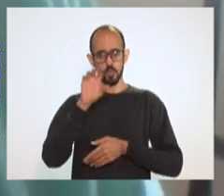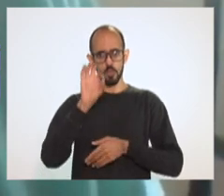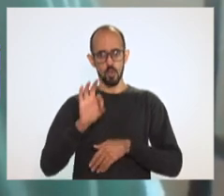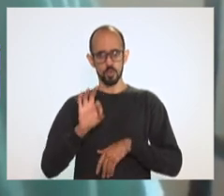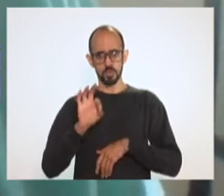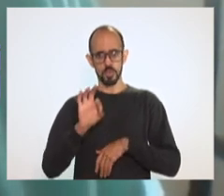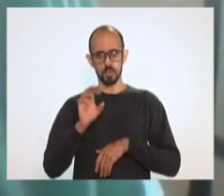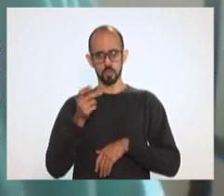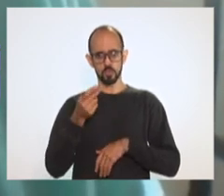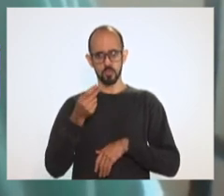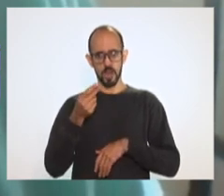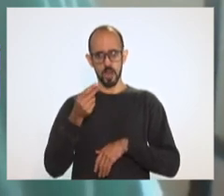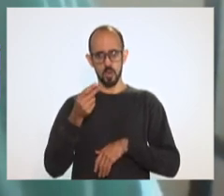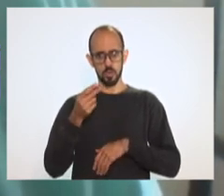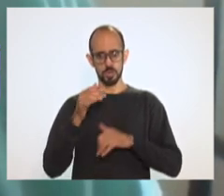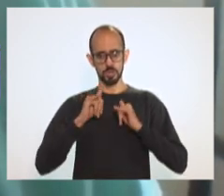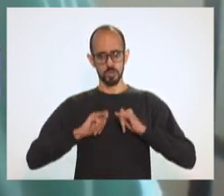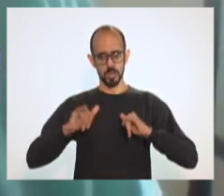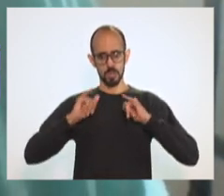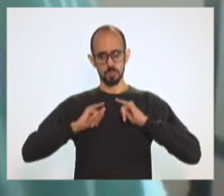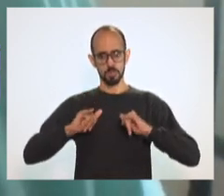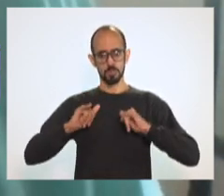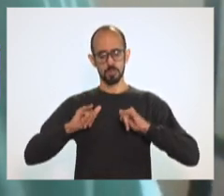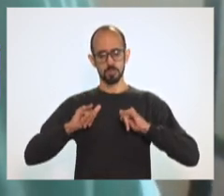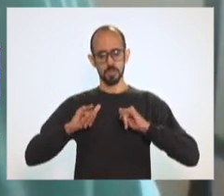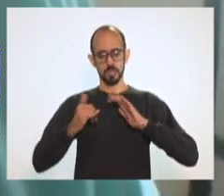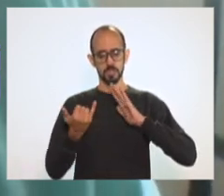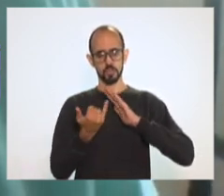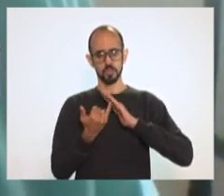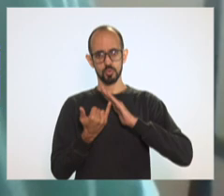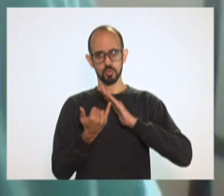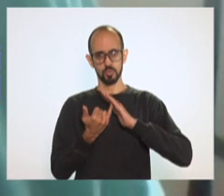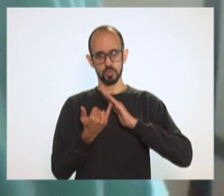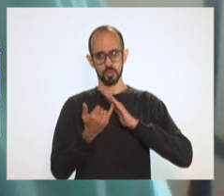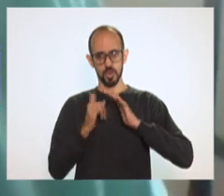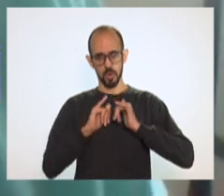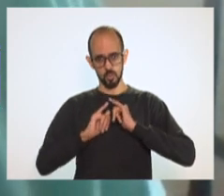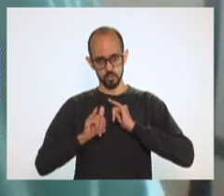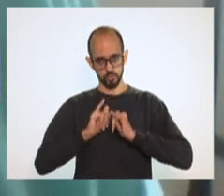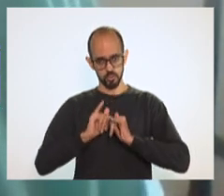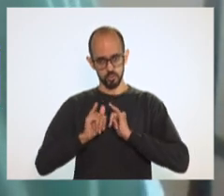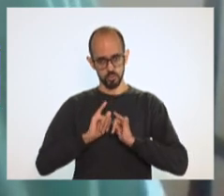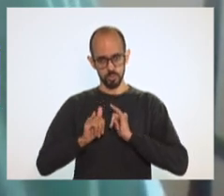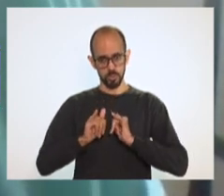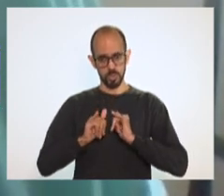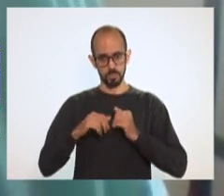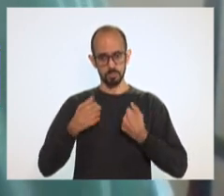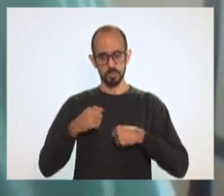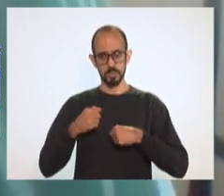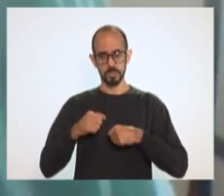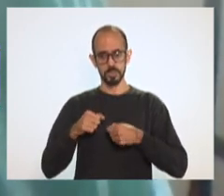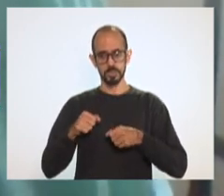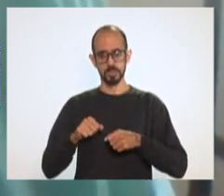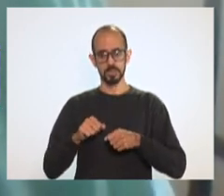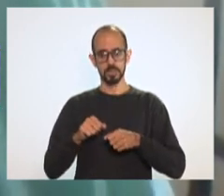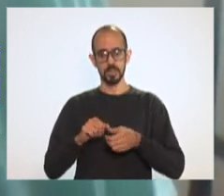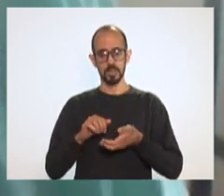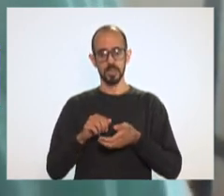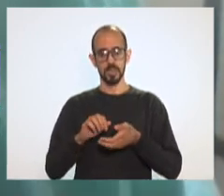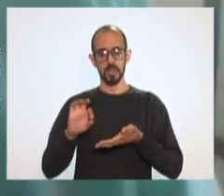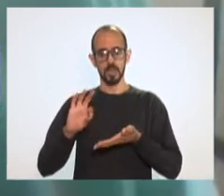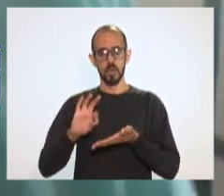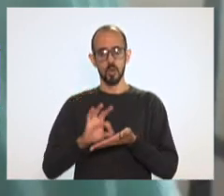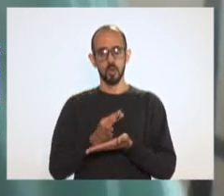destinados às campanhas institucionais ou de publicidade devem ser contratadas com rádios e TVs